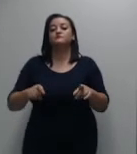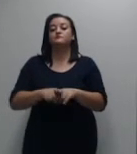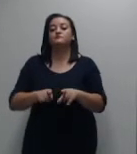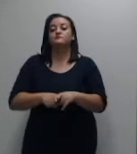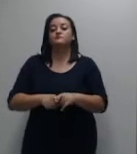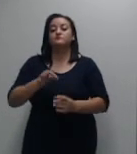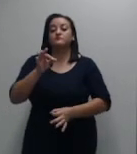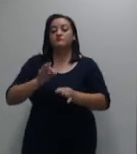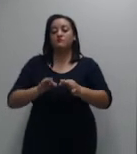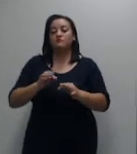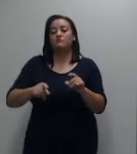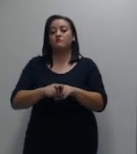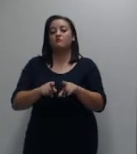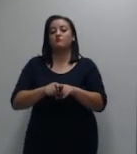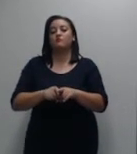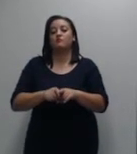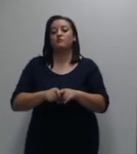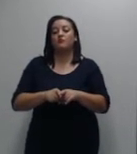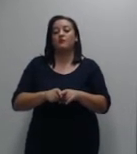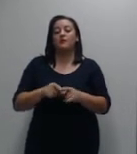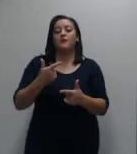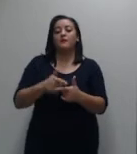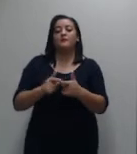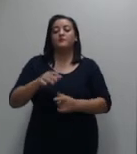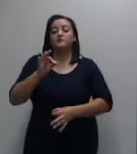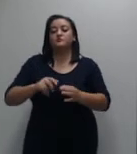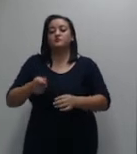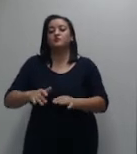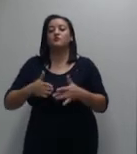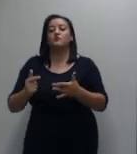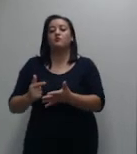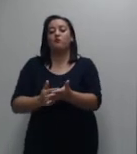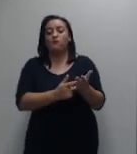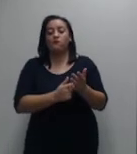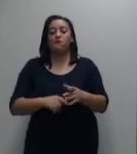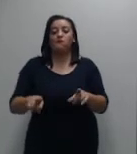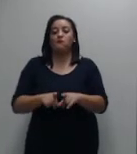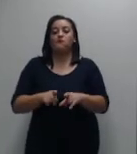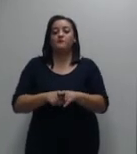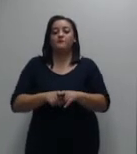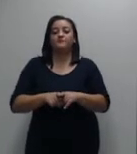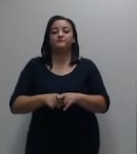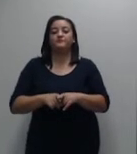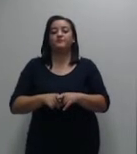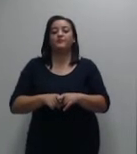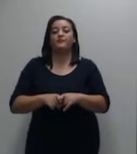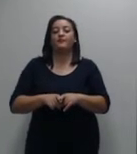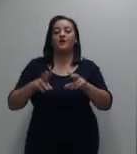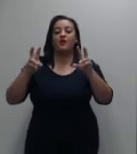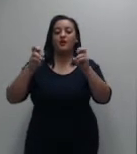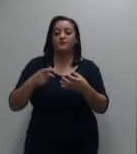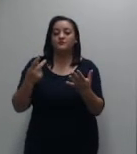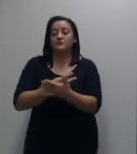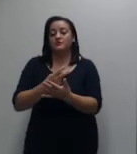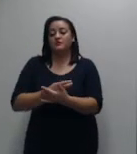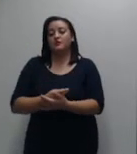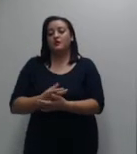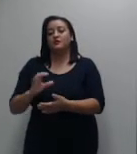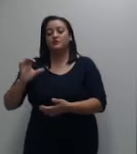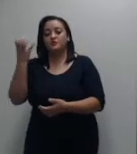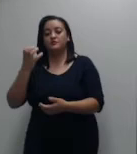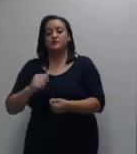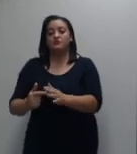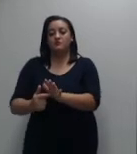o vício de juízo quando acordam jogador erra no conteúdo da decisão se